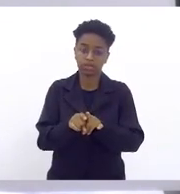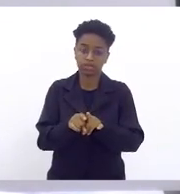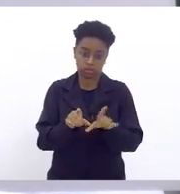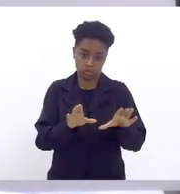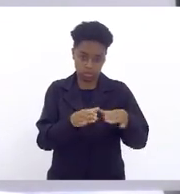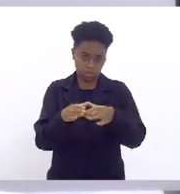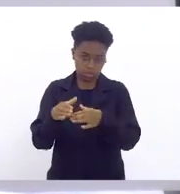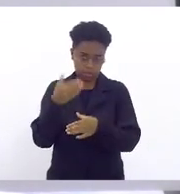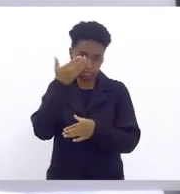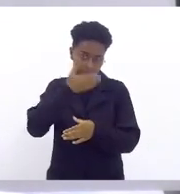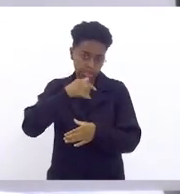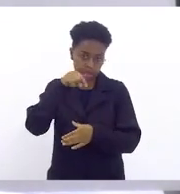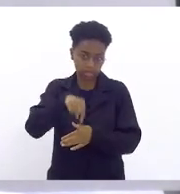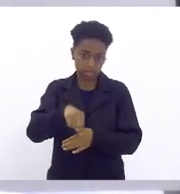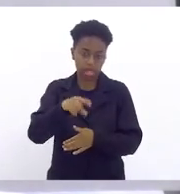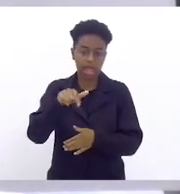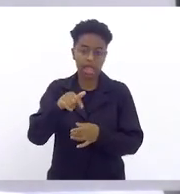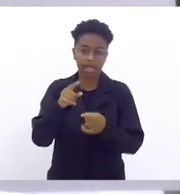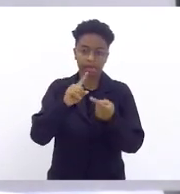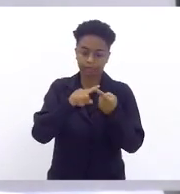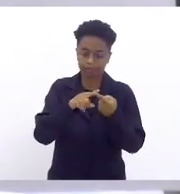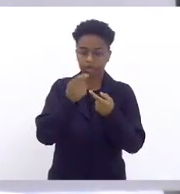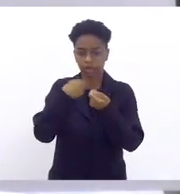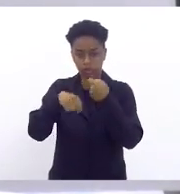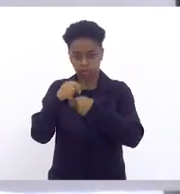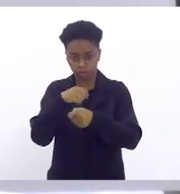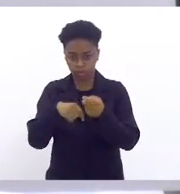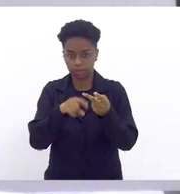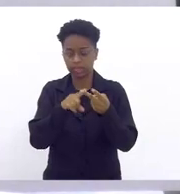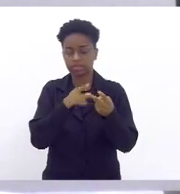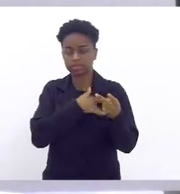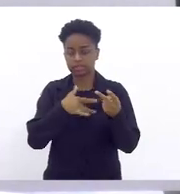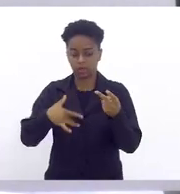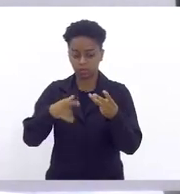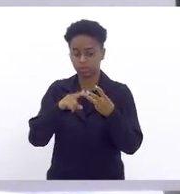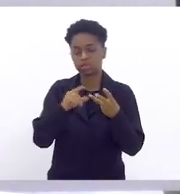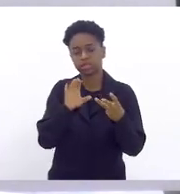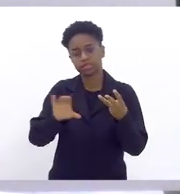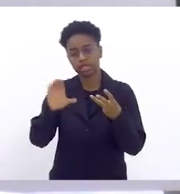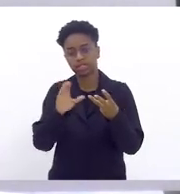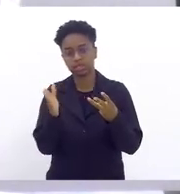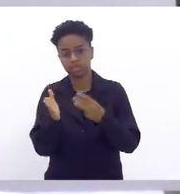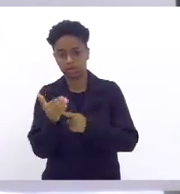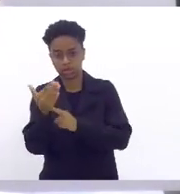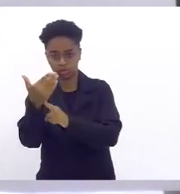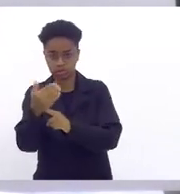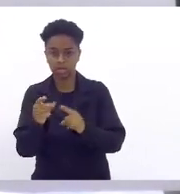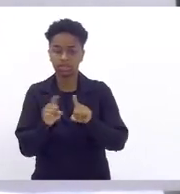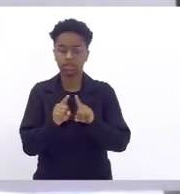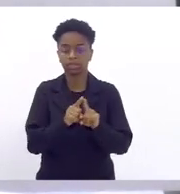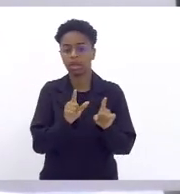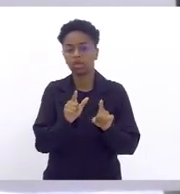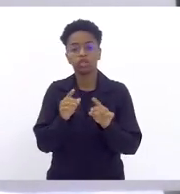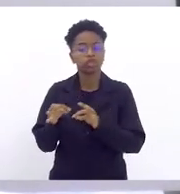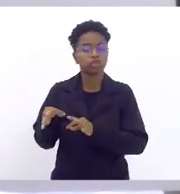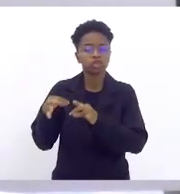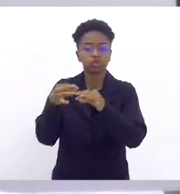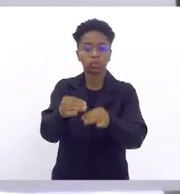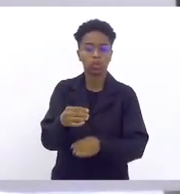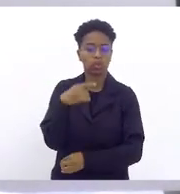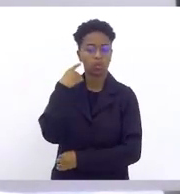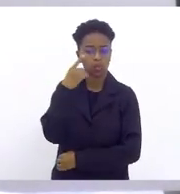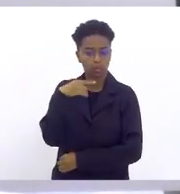presentes né é de economia dos comércio de saúde a de ciência e tecnologia e de todos os parlamentares